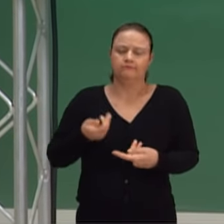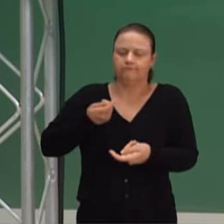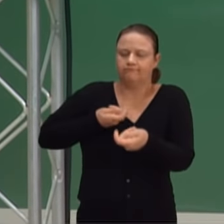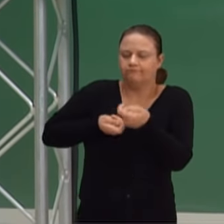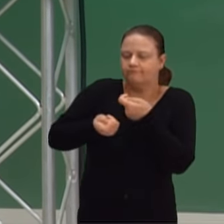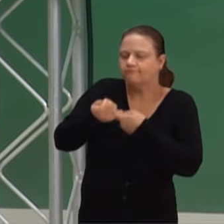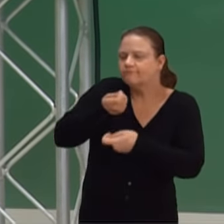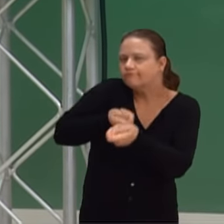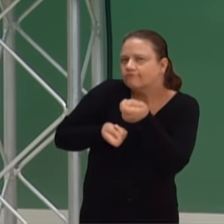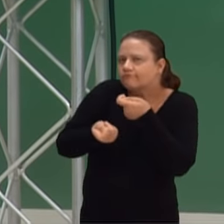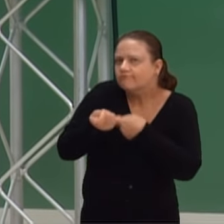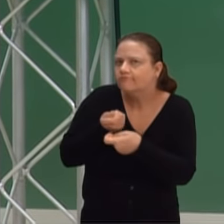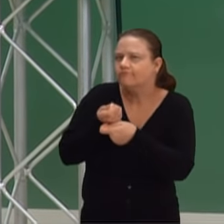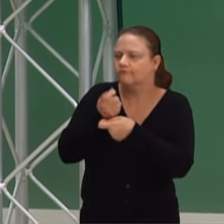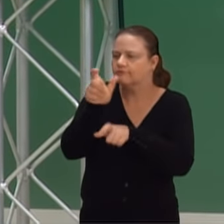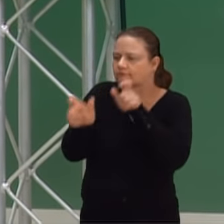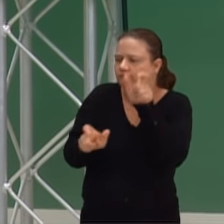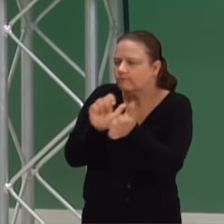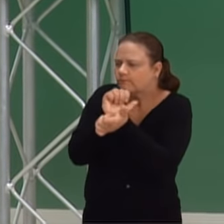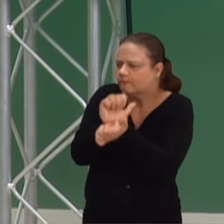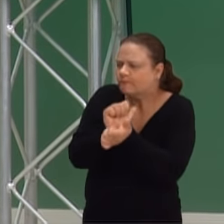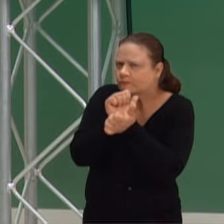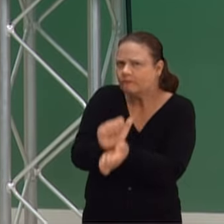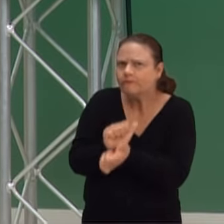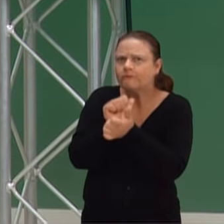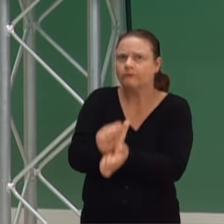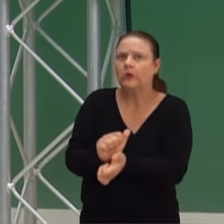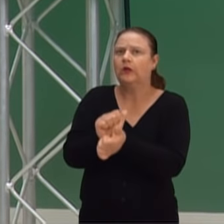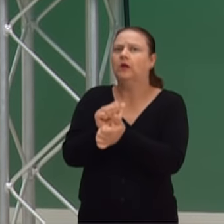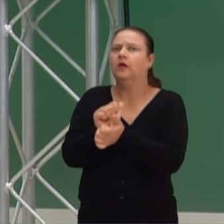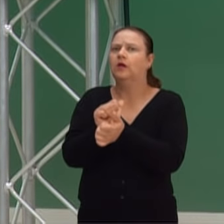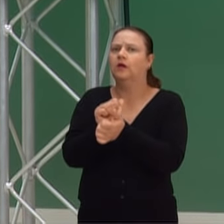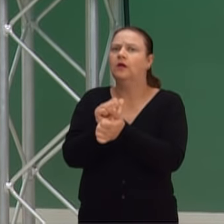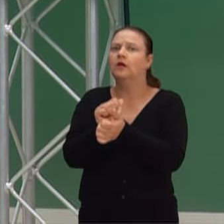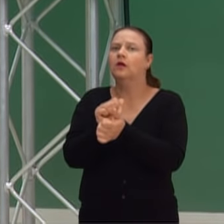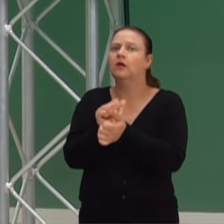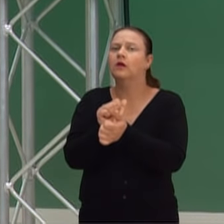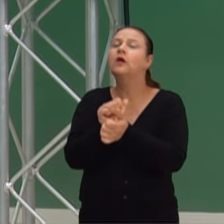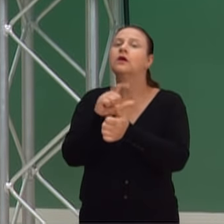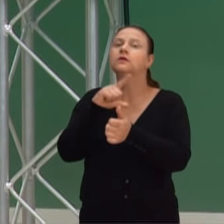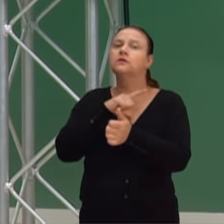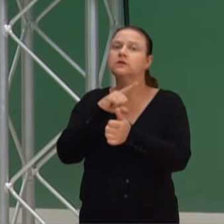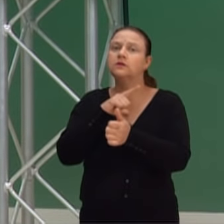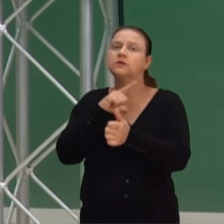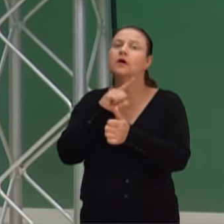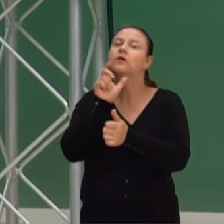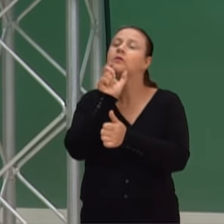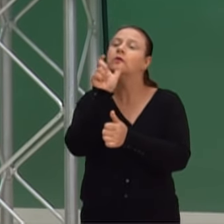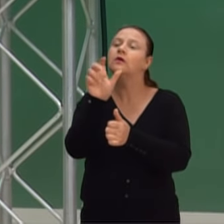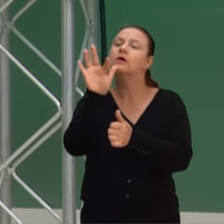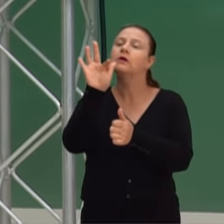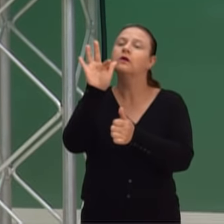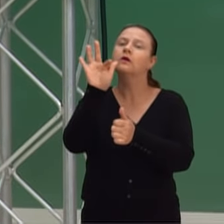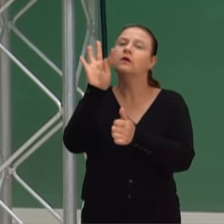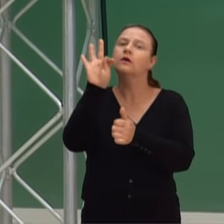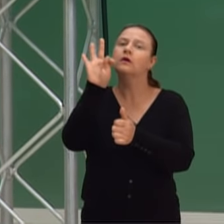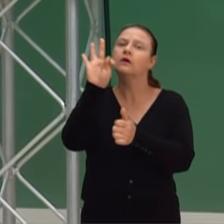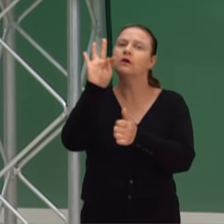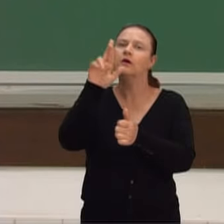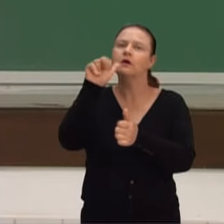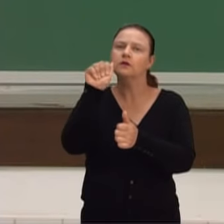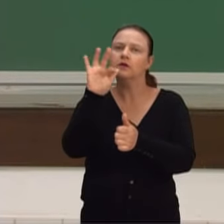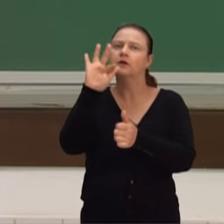de escravos, sobre o tráfico negreiro, se você colocou assim. Comércio de escravos é o assunto geral do